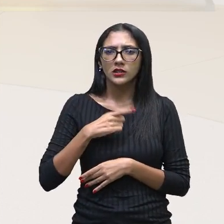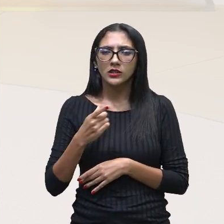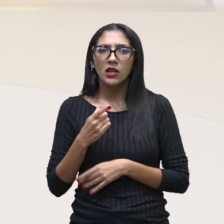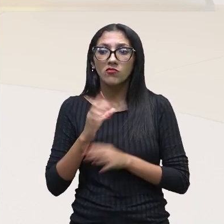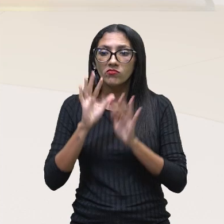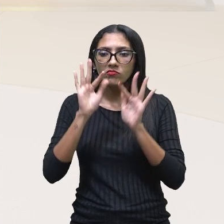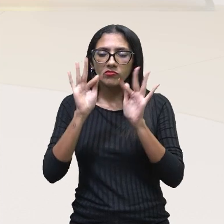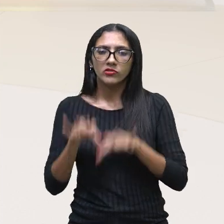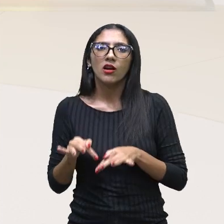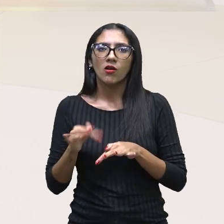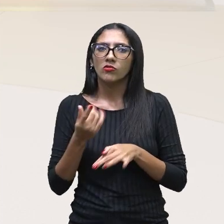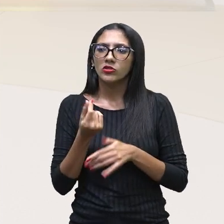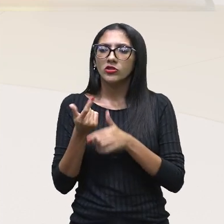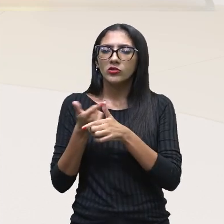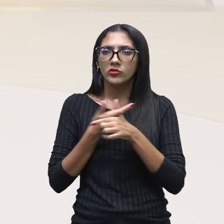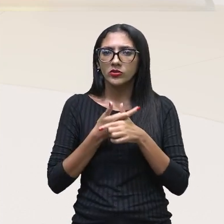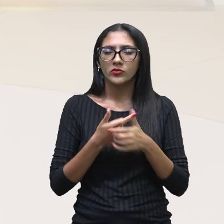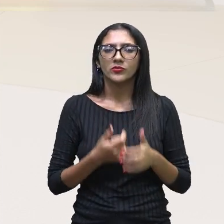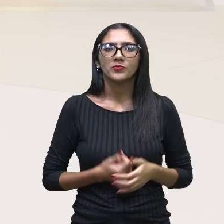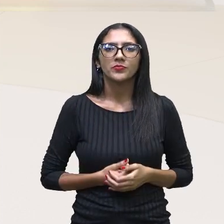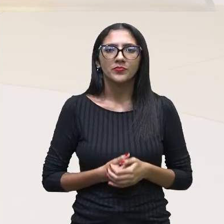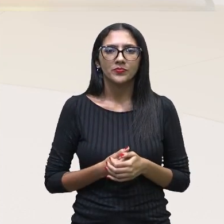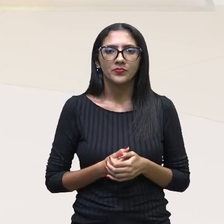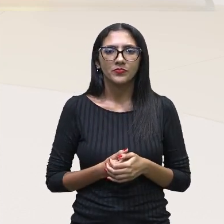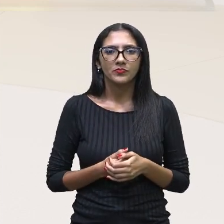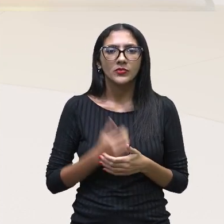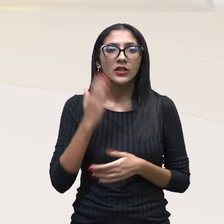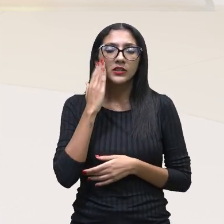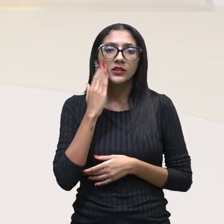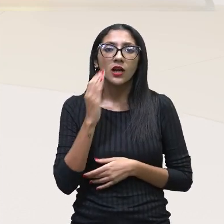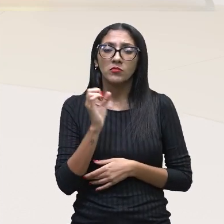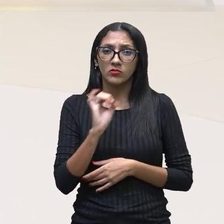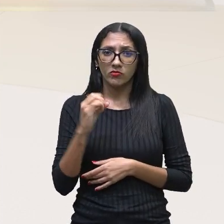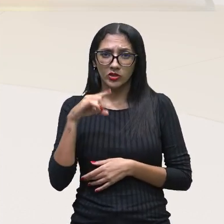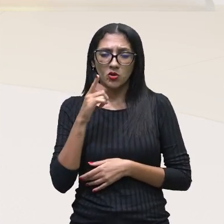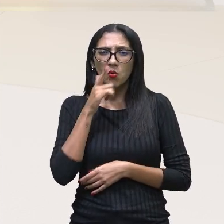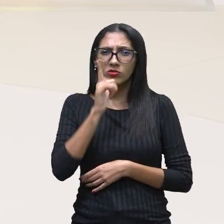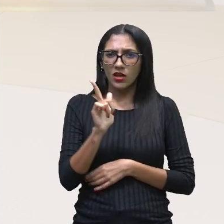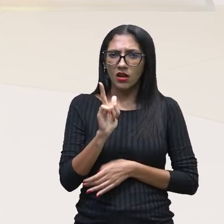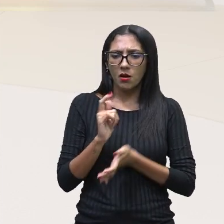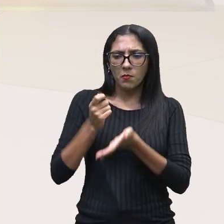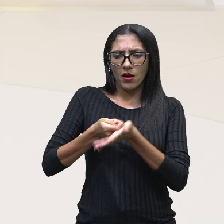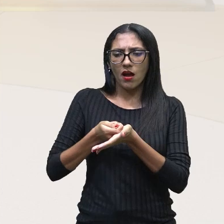sua dívida. Por mais que você consiga pagar essas parcelas, por mais que você